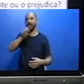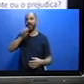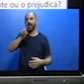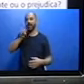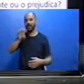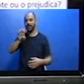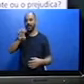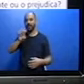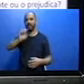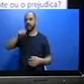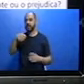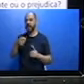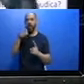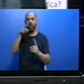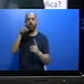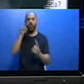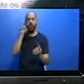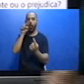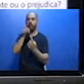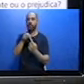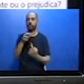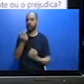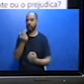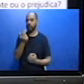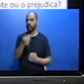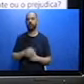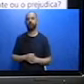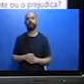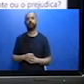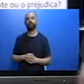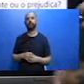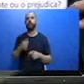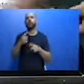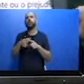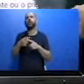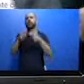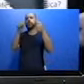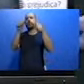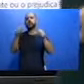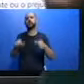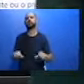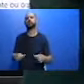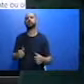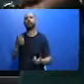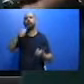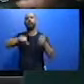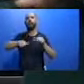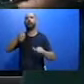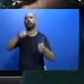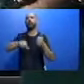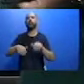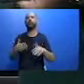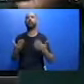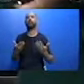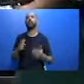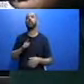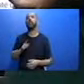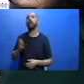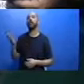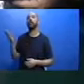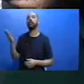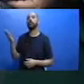intenção para que fizeram este cartaz e analisando o que que eu tenho aqui